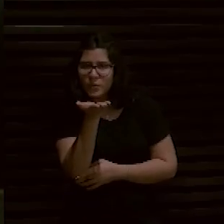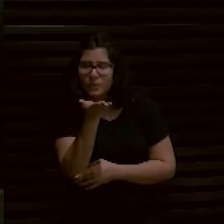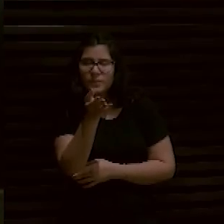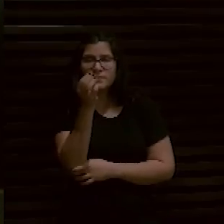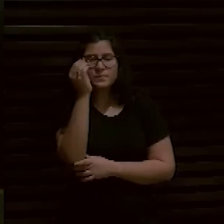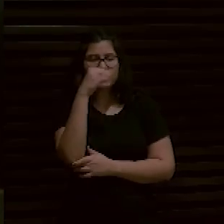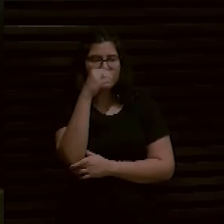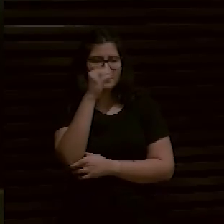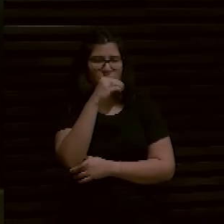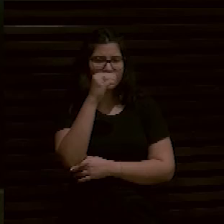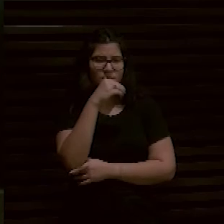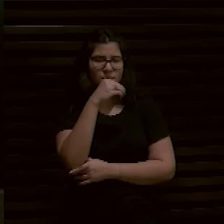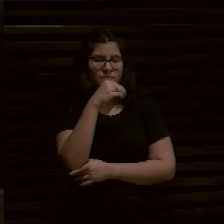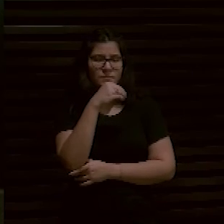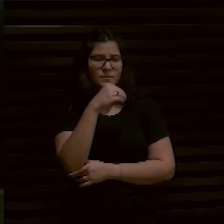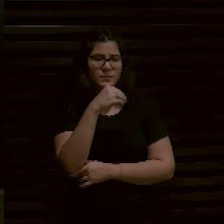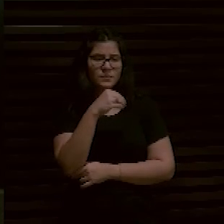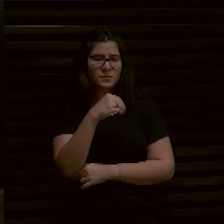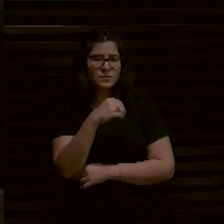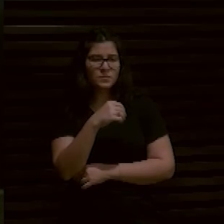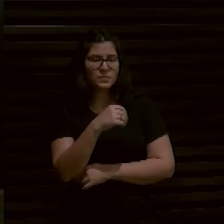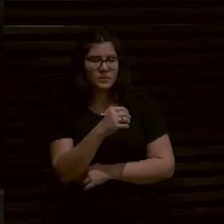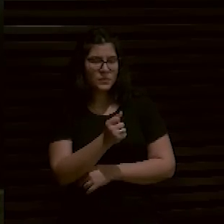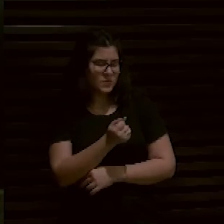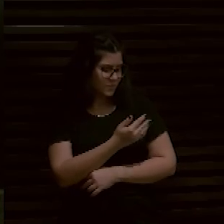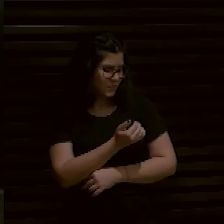fraco, dono de um coração